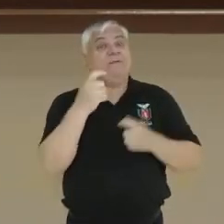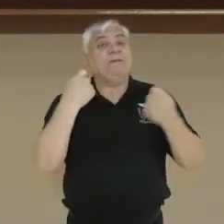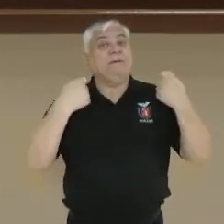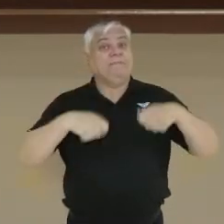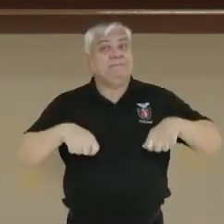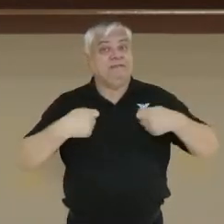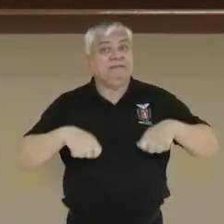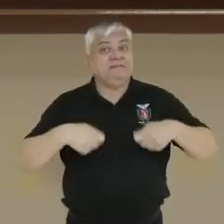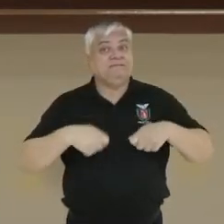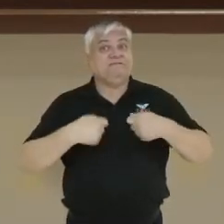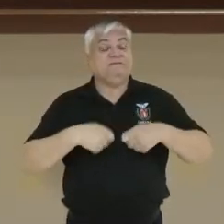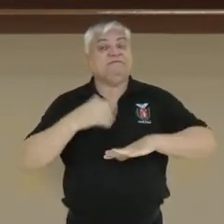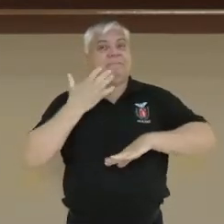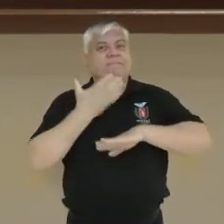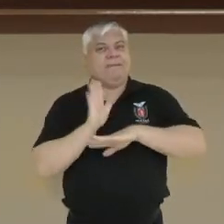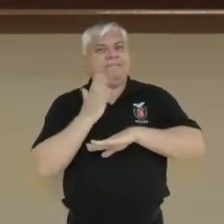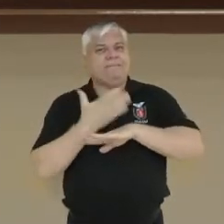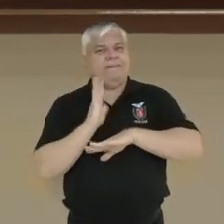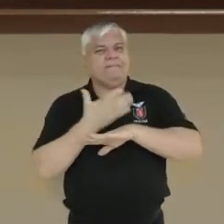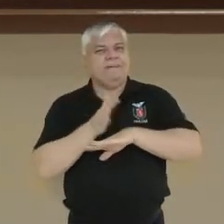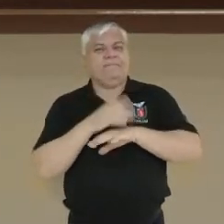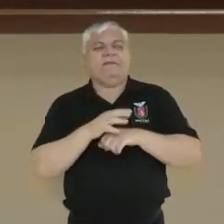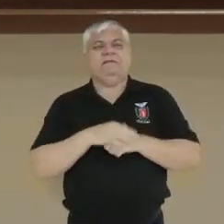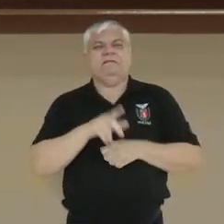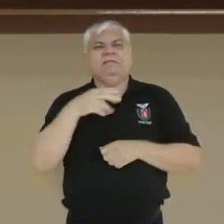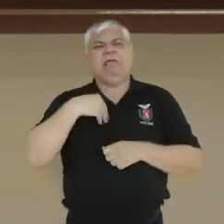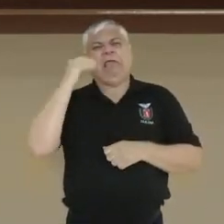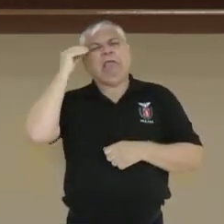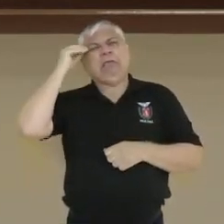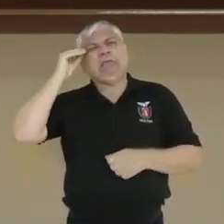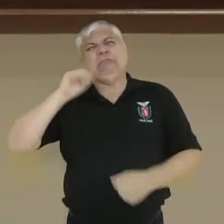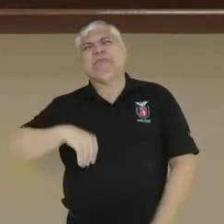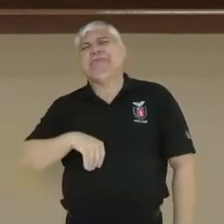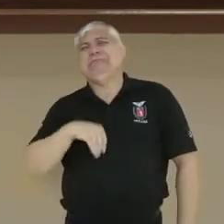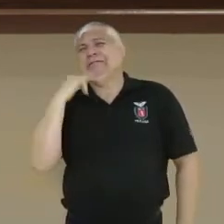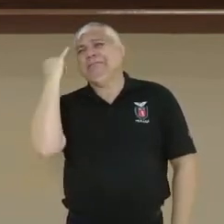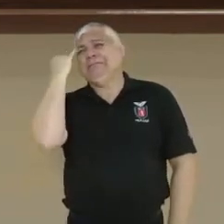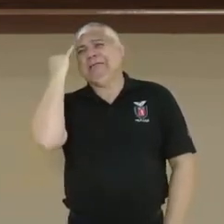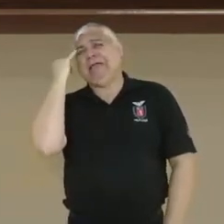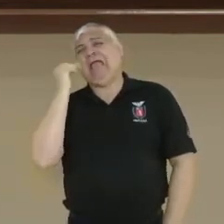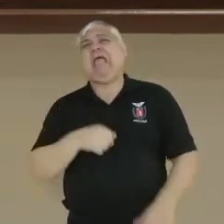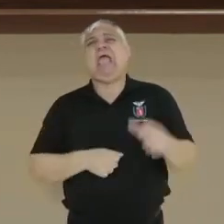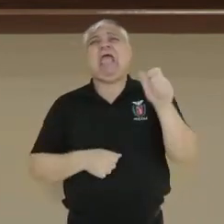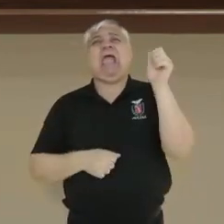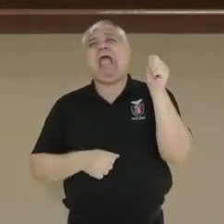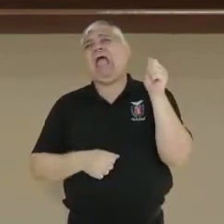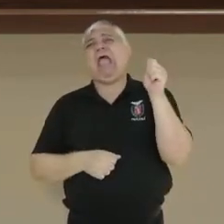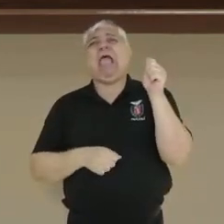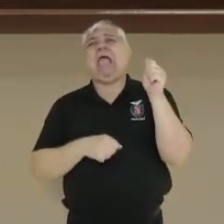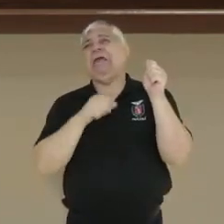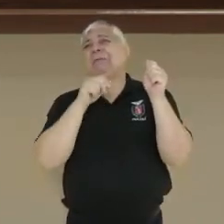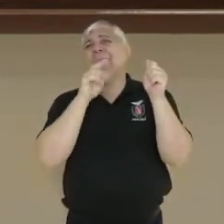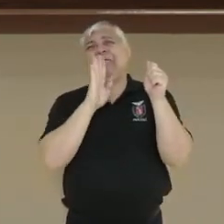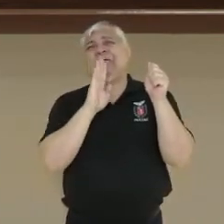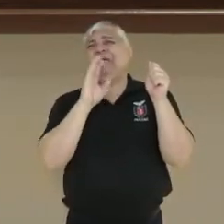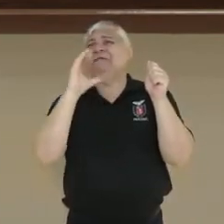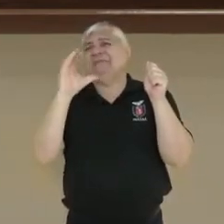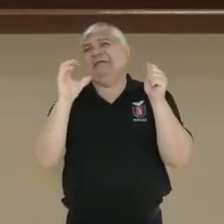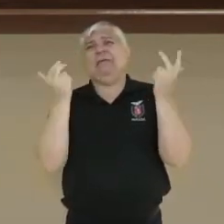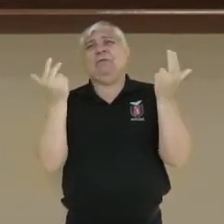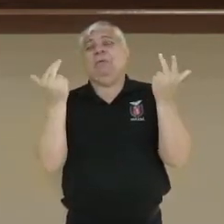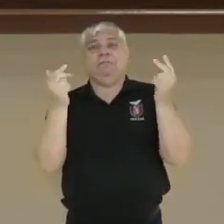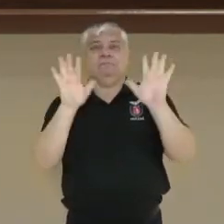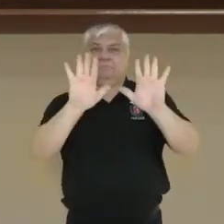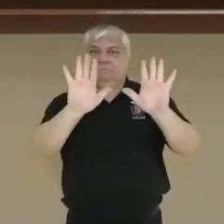de prática. Então, nunca tenha preguiça. Ah, professora, a letra A é igual a B, que é igual a C, que é a D. Mas é um